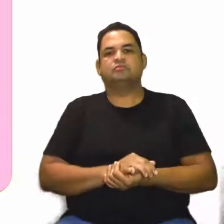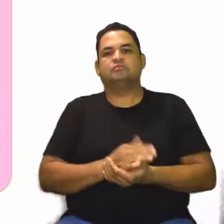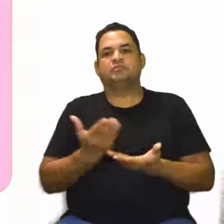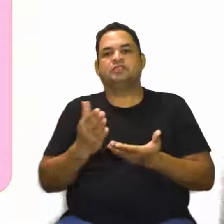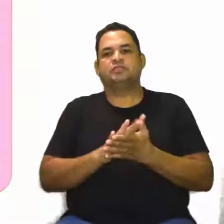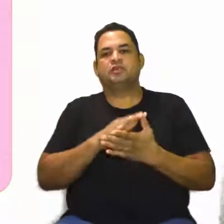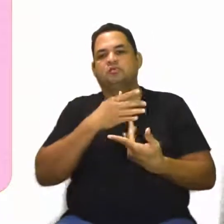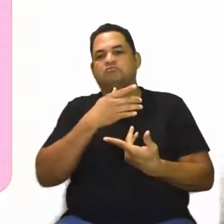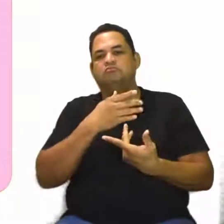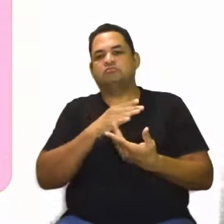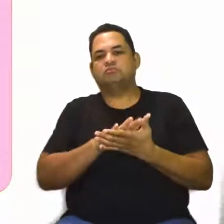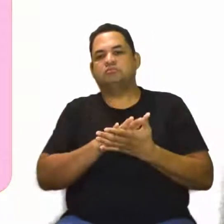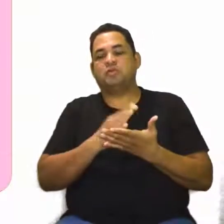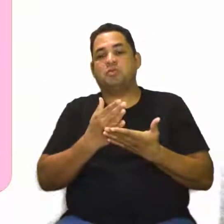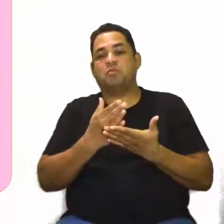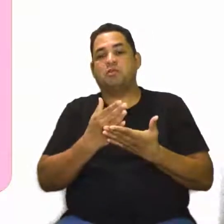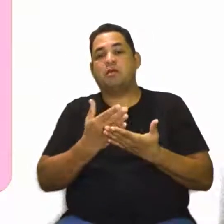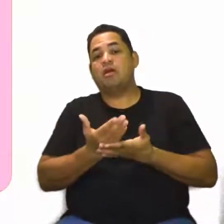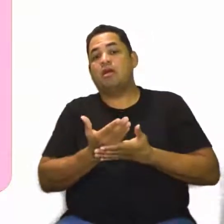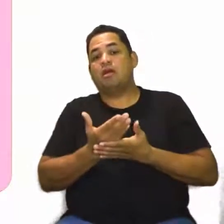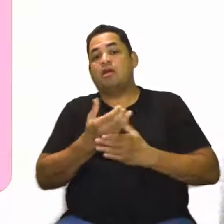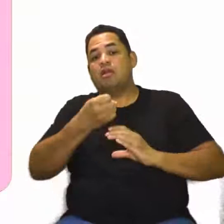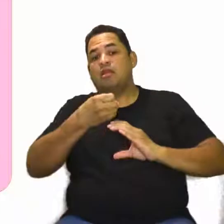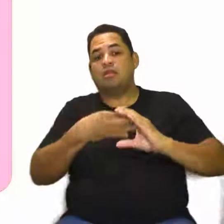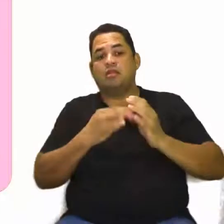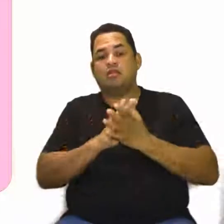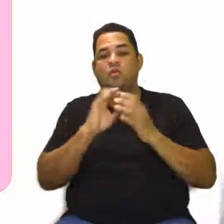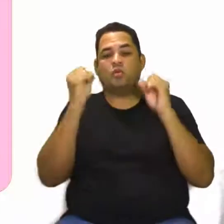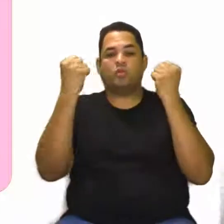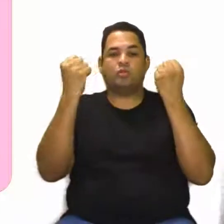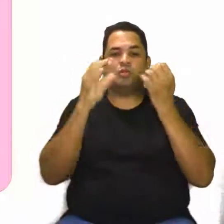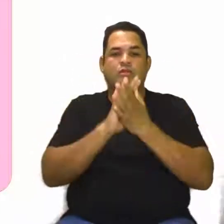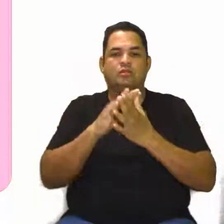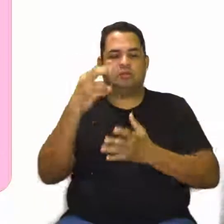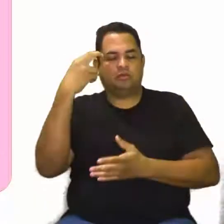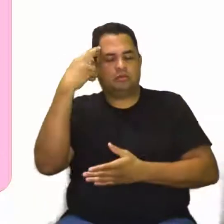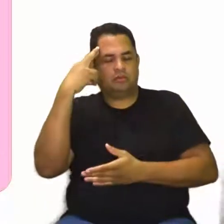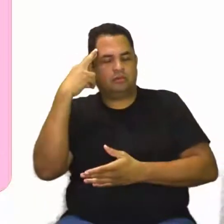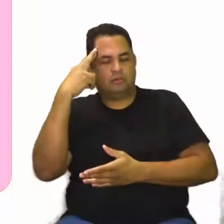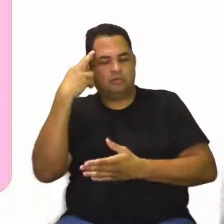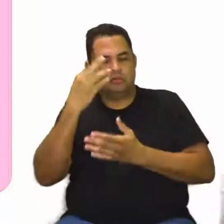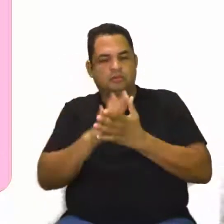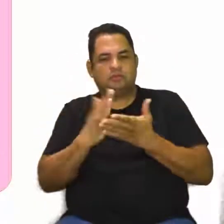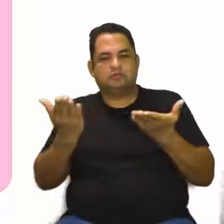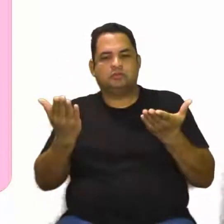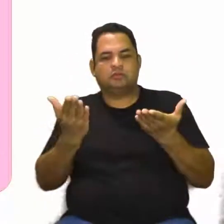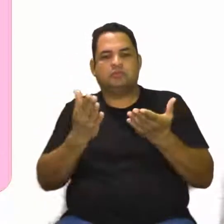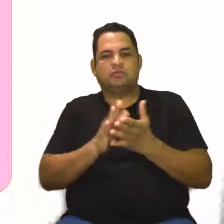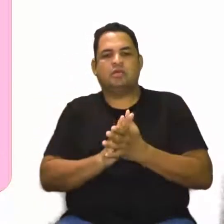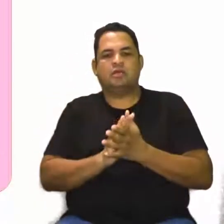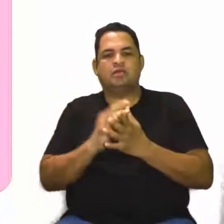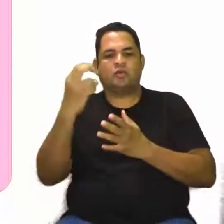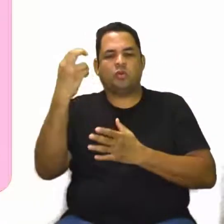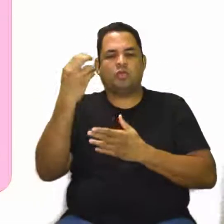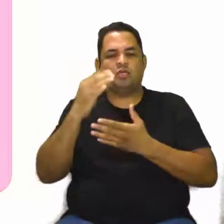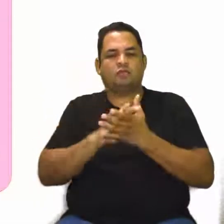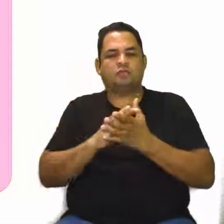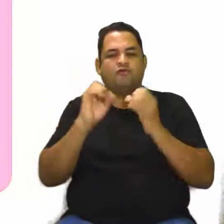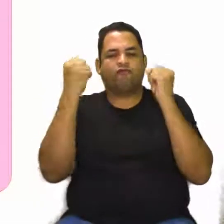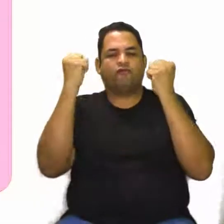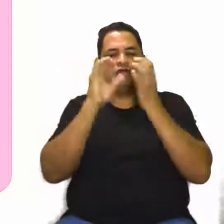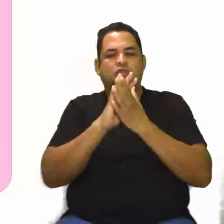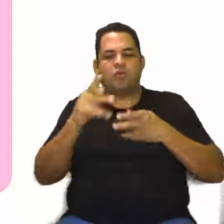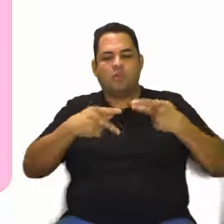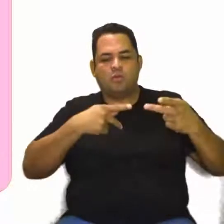como objeto da educação física, refletimos a importância da educação física na sua vida, no seu projeto de